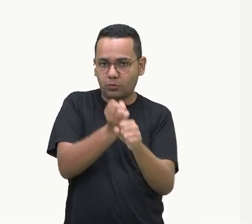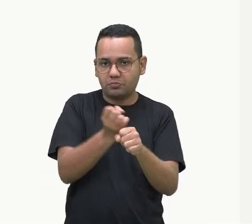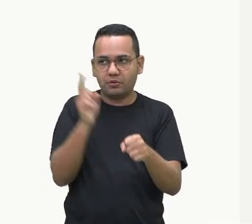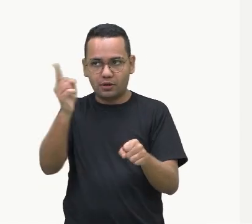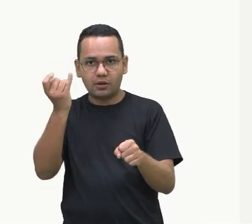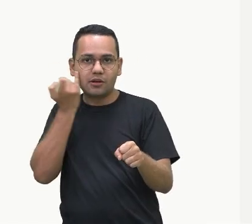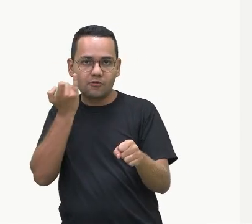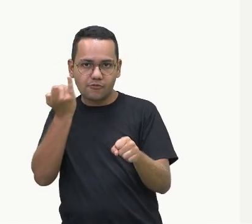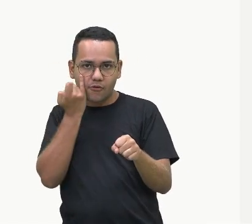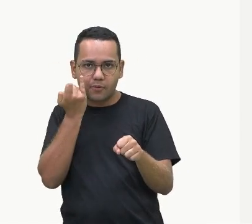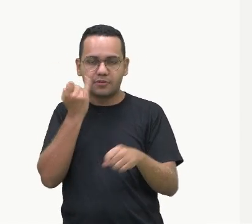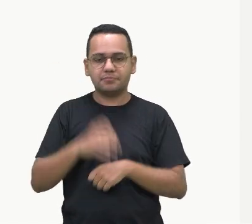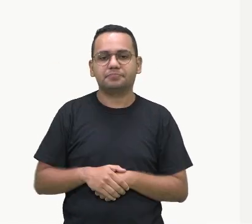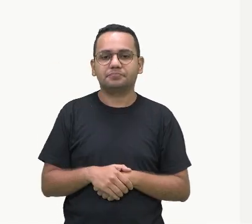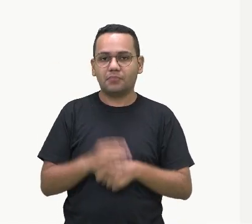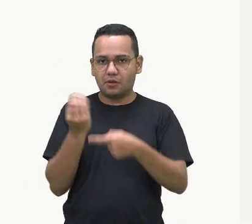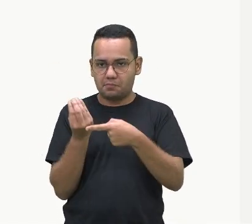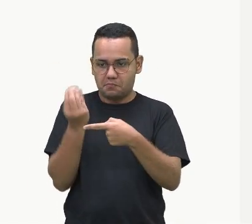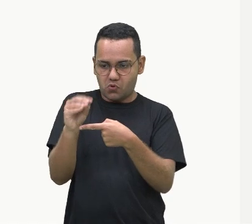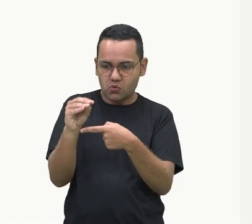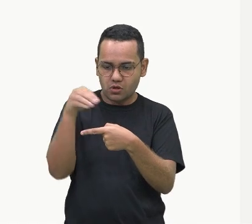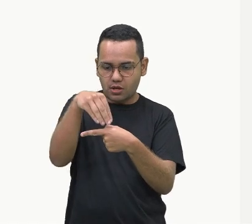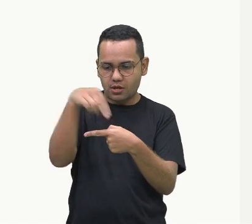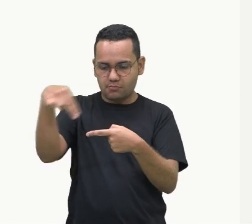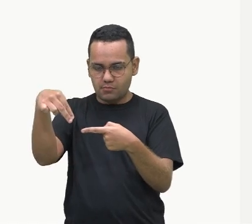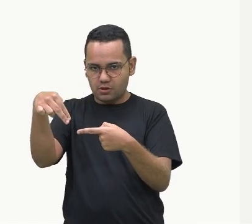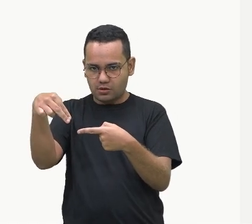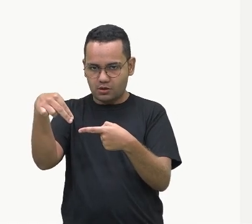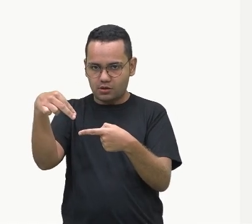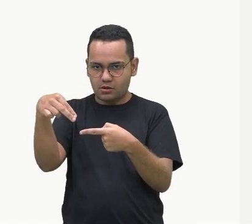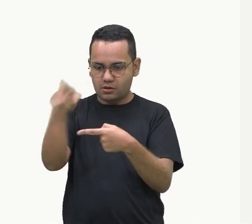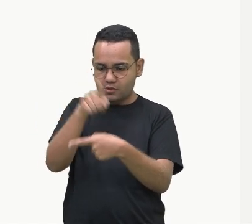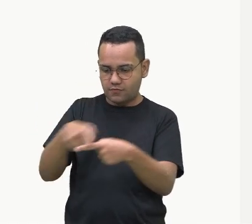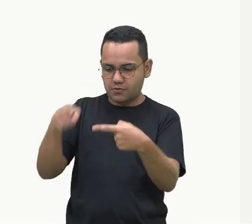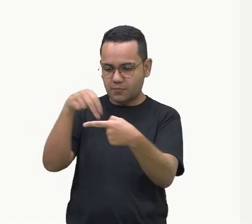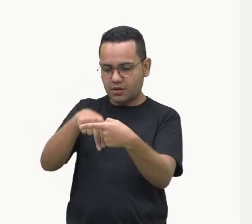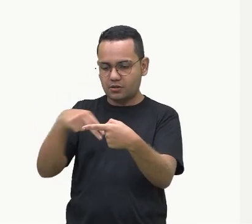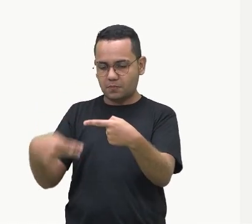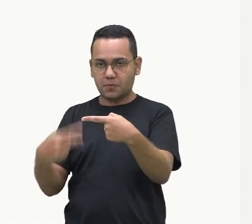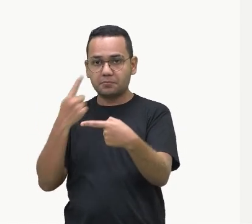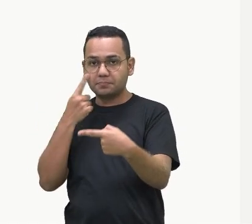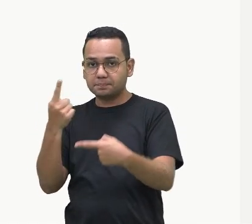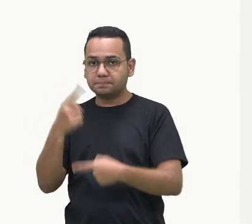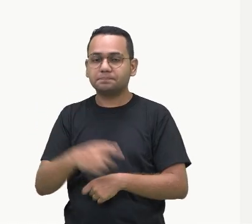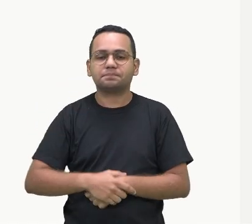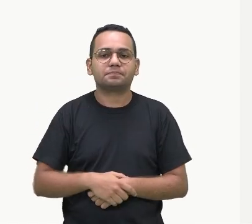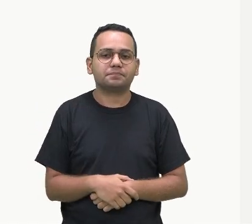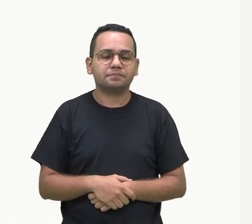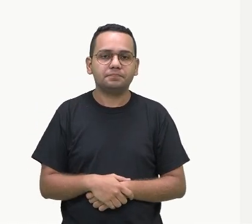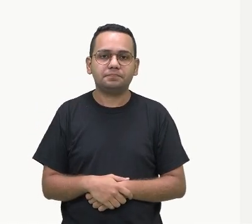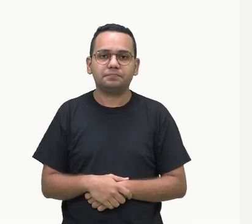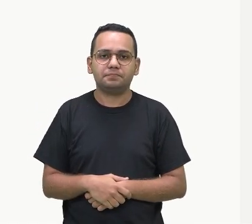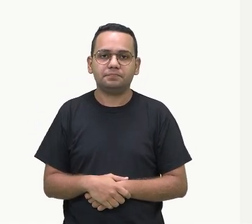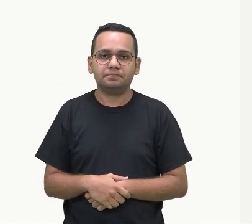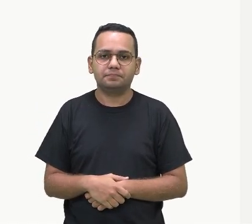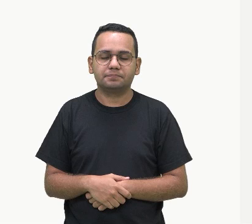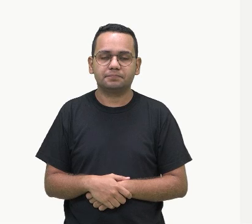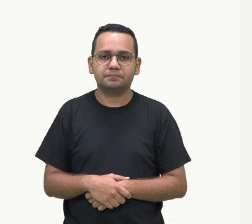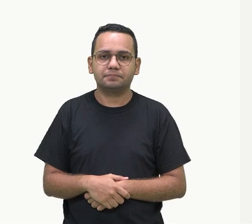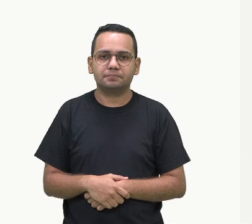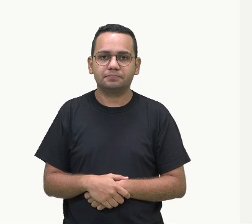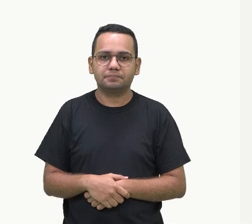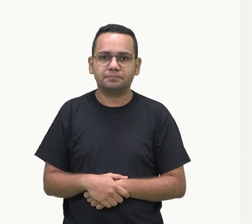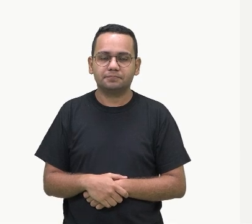MN está para NP. Então, assim como MN